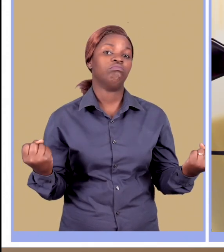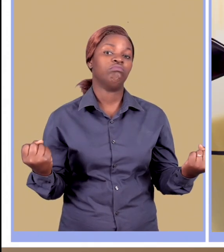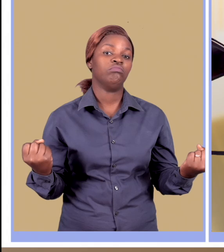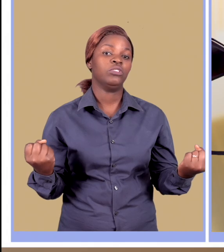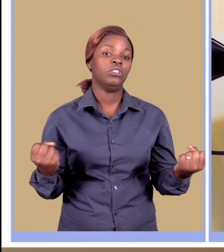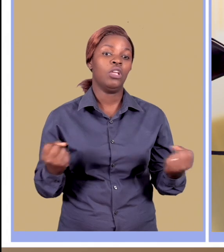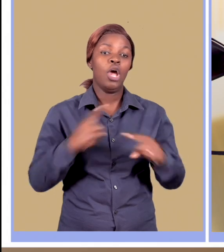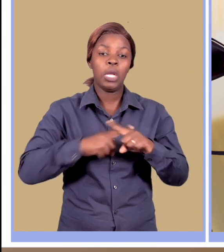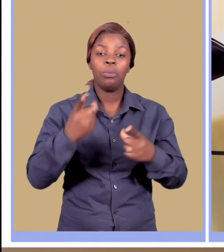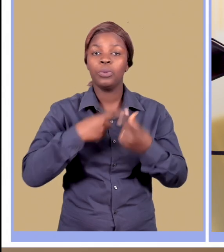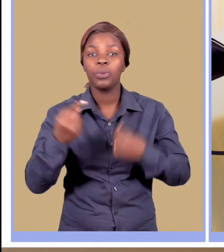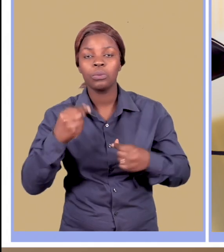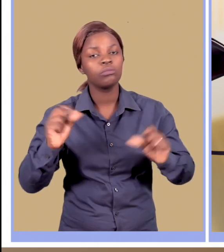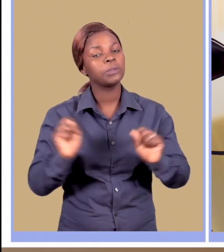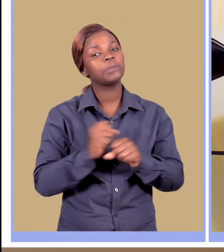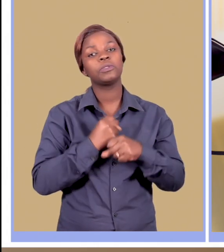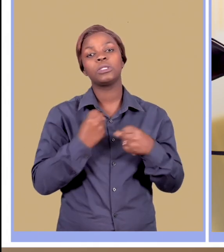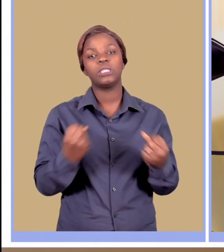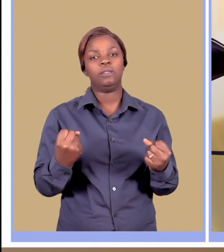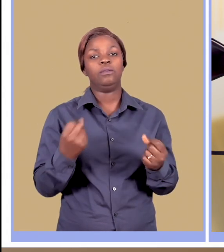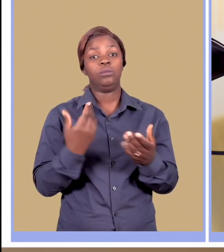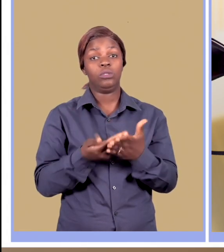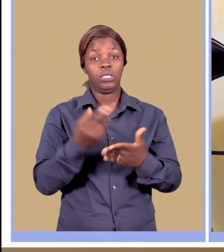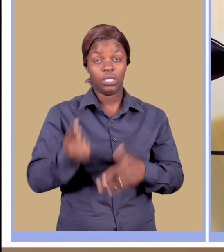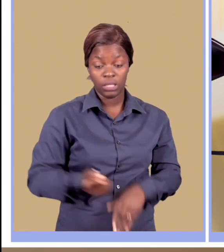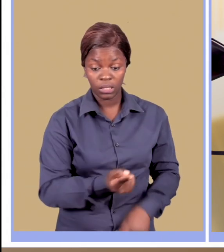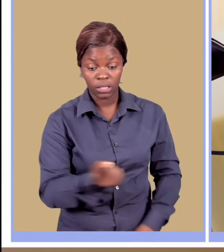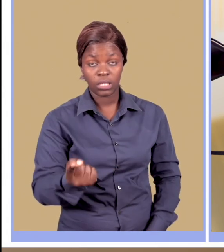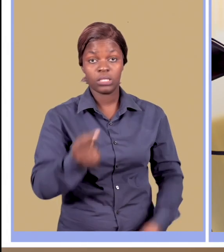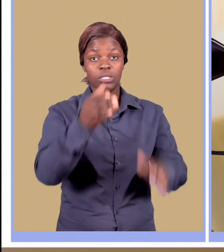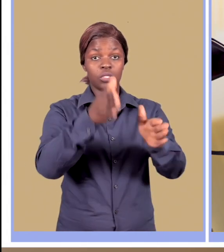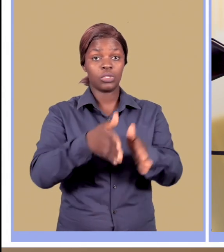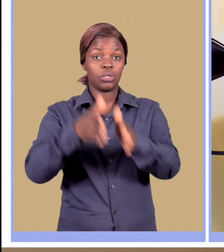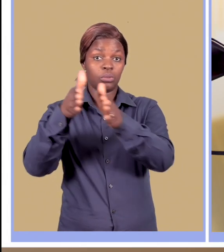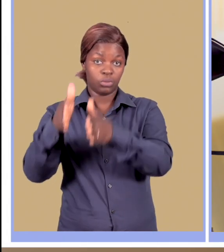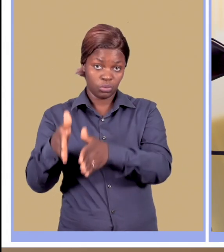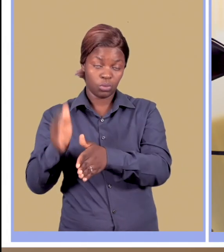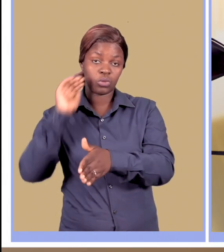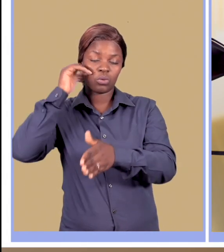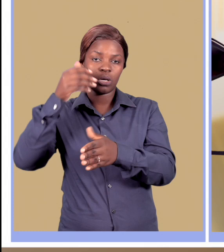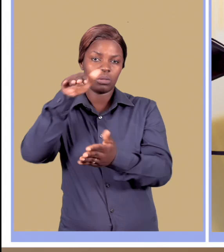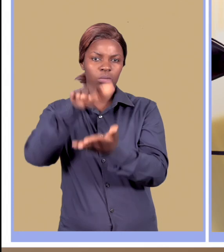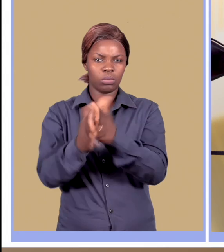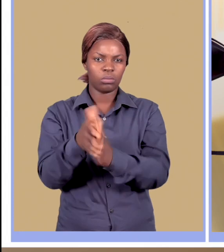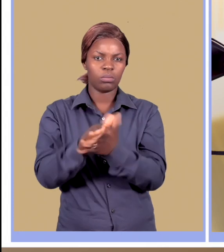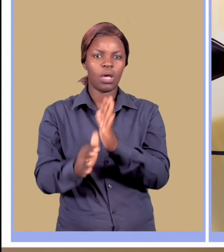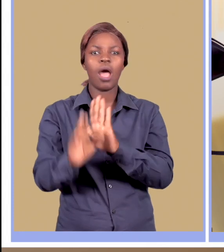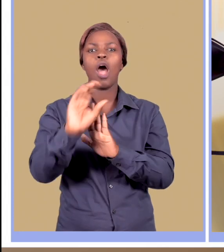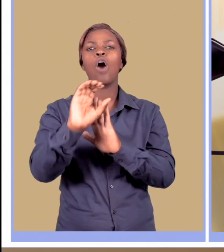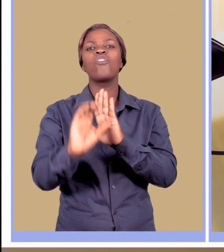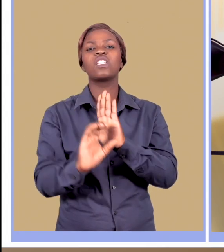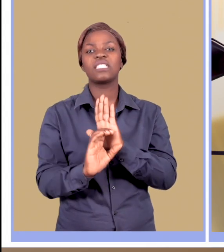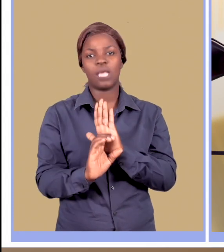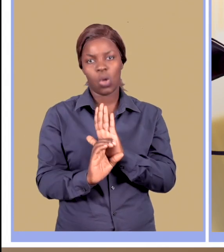as últimas a abandonar o espaço. Porque essas pessoas, em princípio, no âmbito da